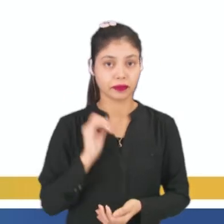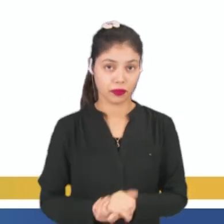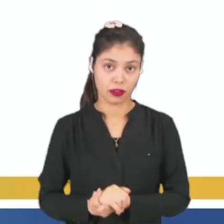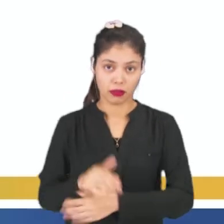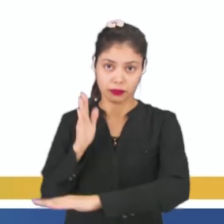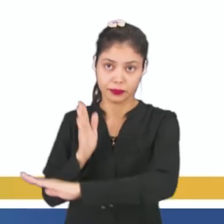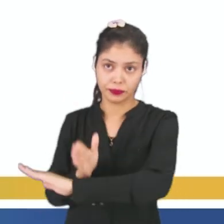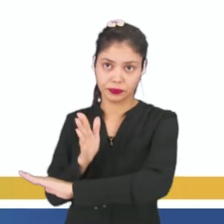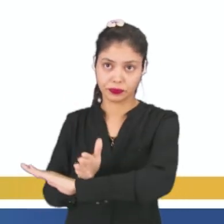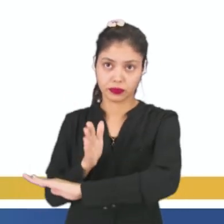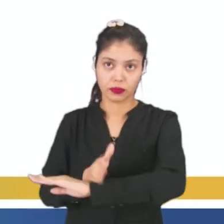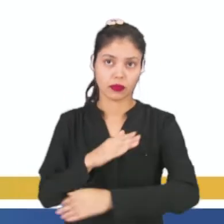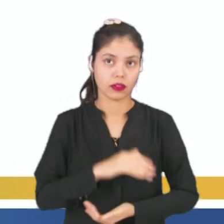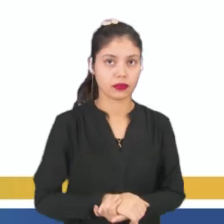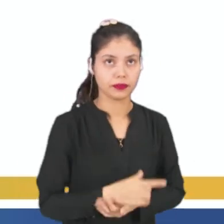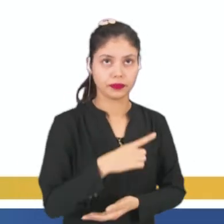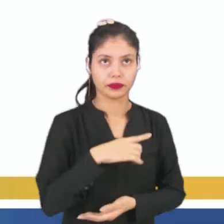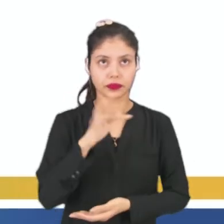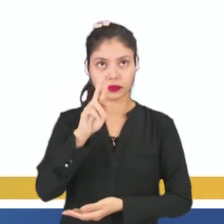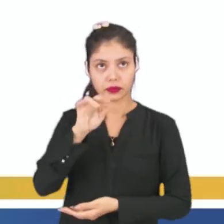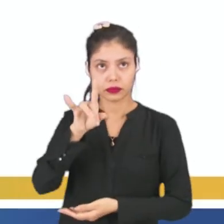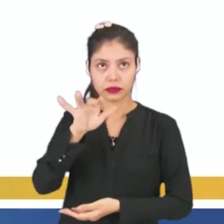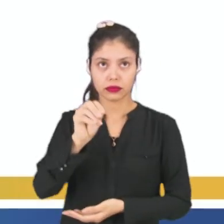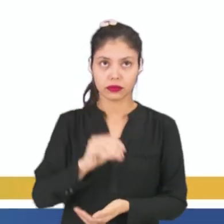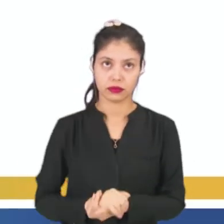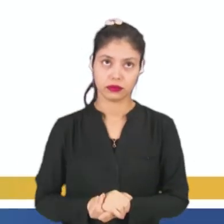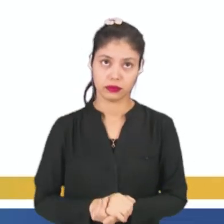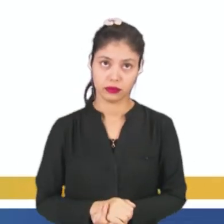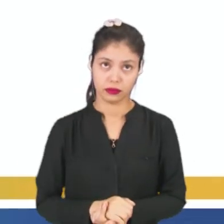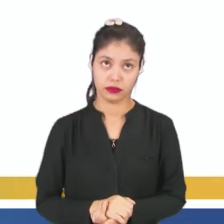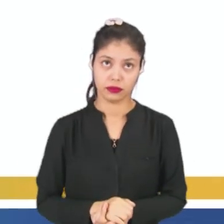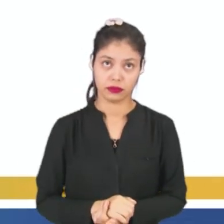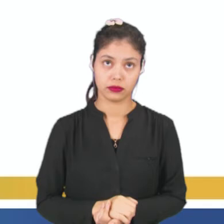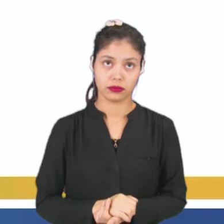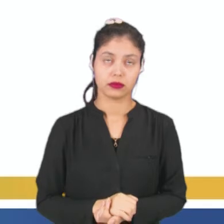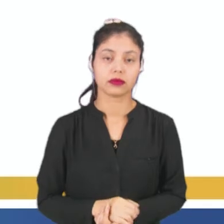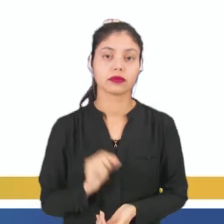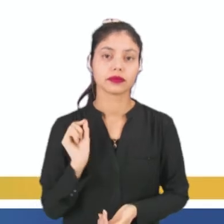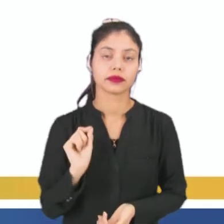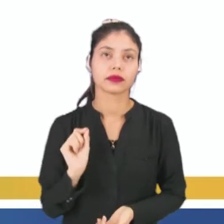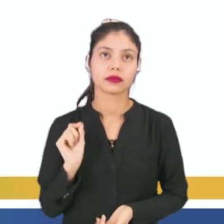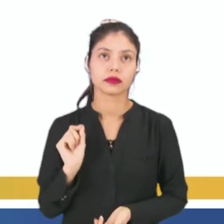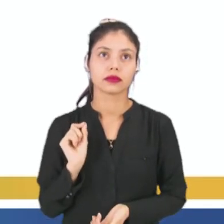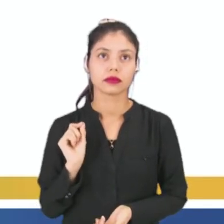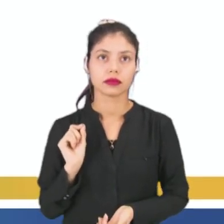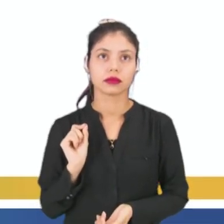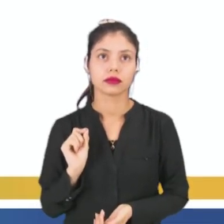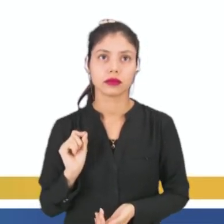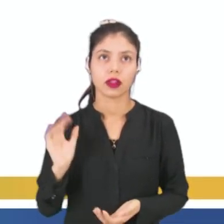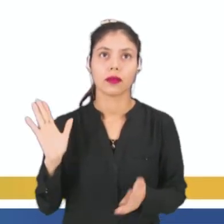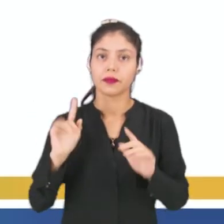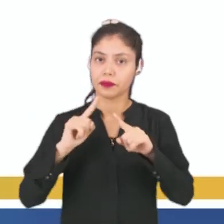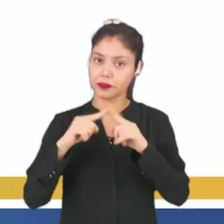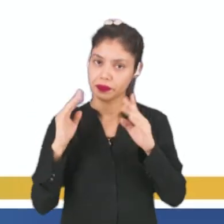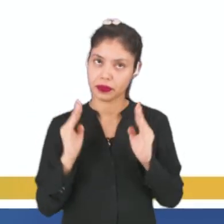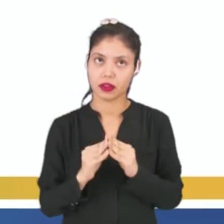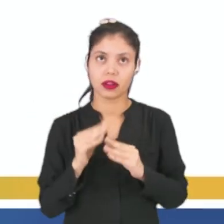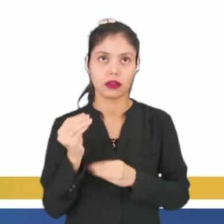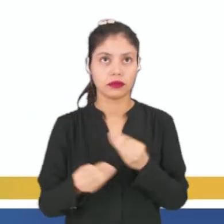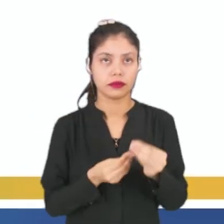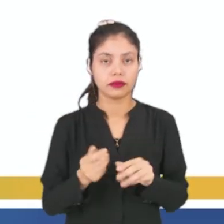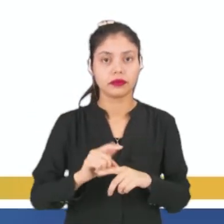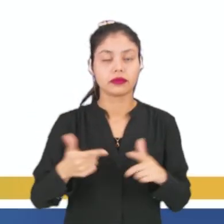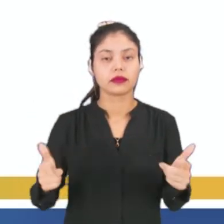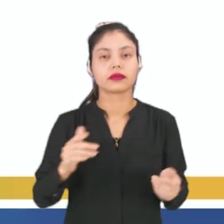Média, a gente tem o feudalismo, né? E no feudalismo imperou muito o quê? O domínio da igreja, né? Como ela tinha